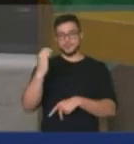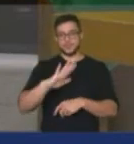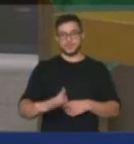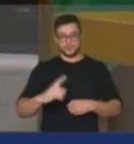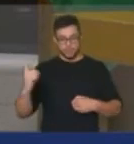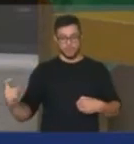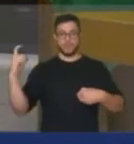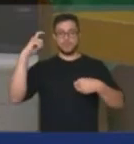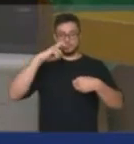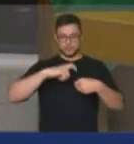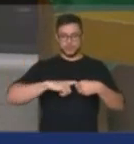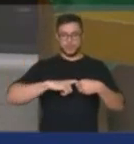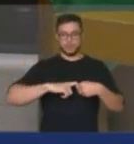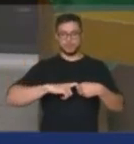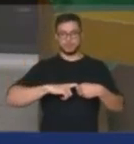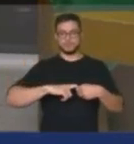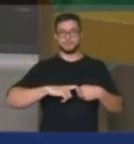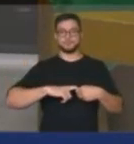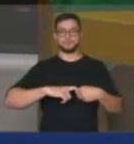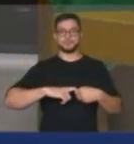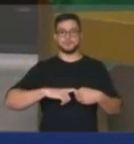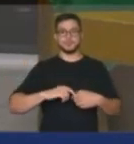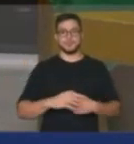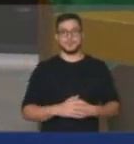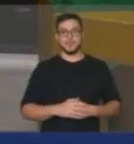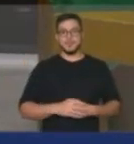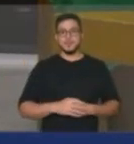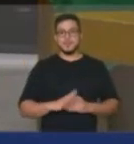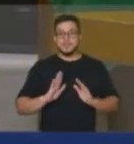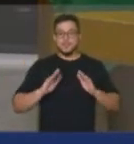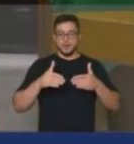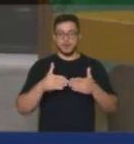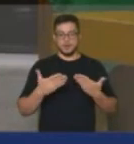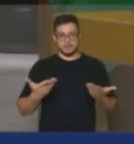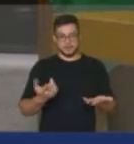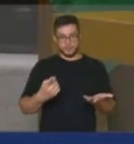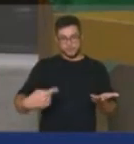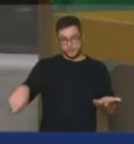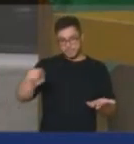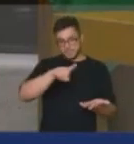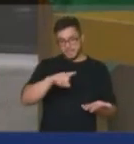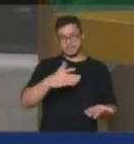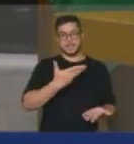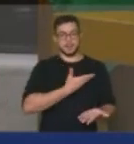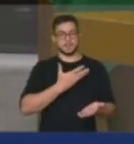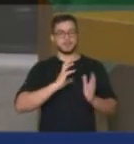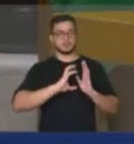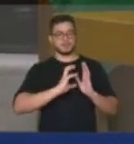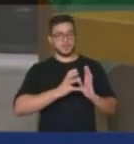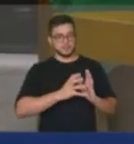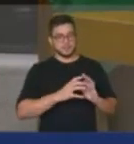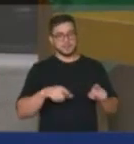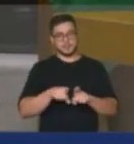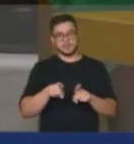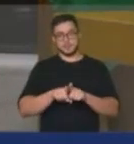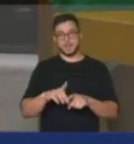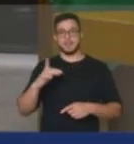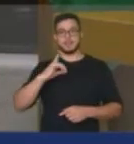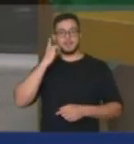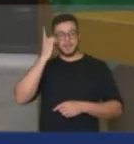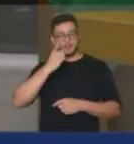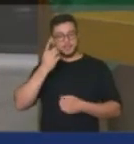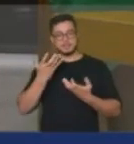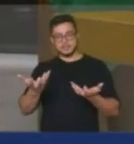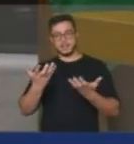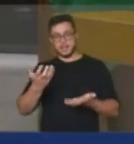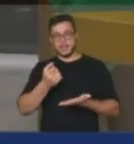Vocês terão, caros colegas de bancada e demais deputados que se somam para ajudar esse governo a proporcionar,